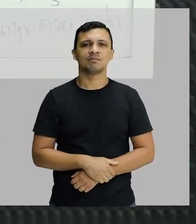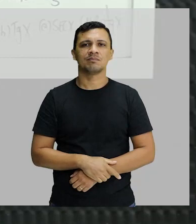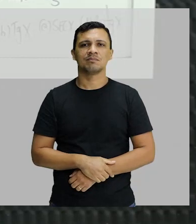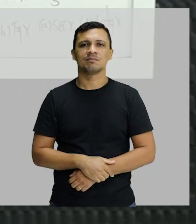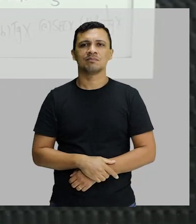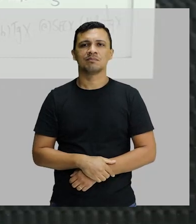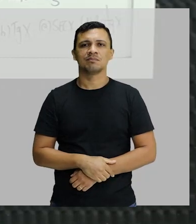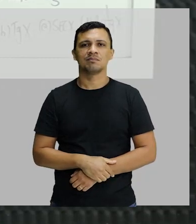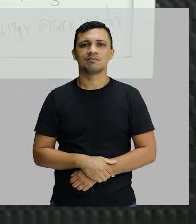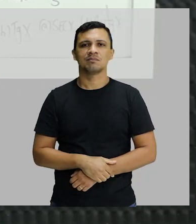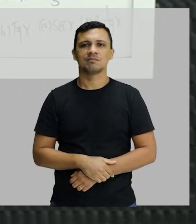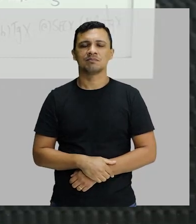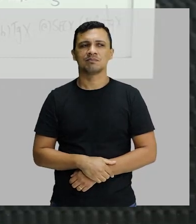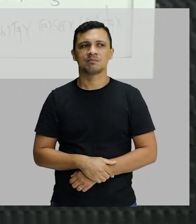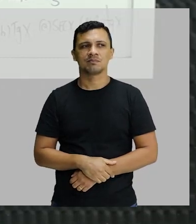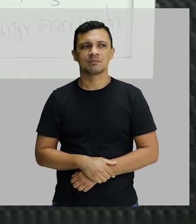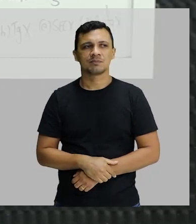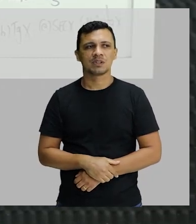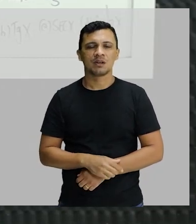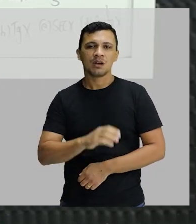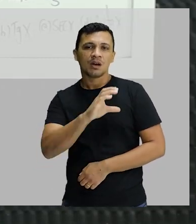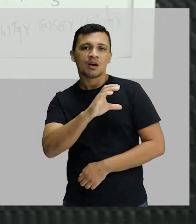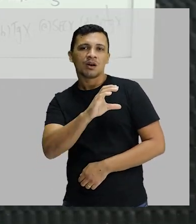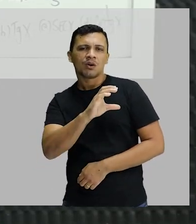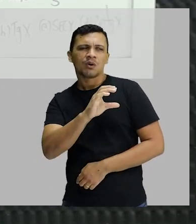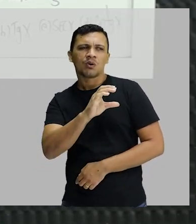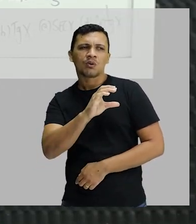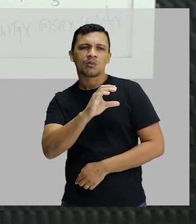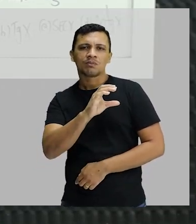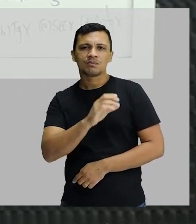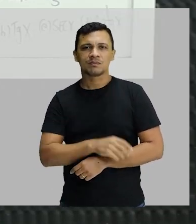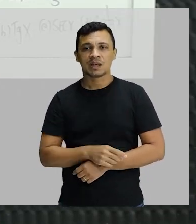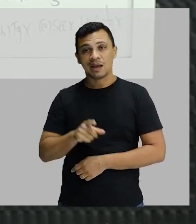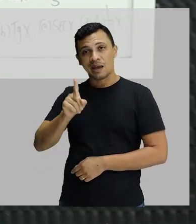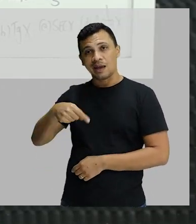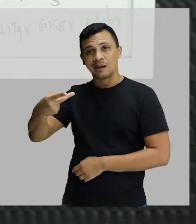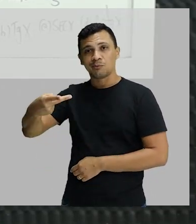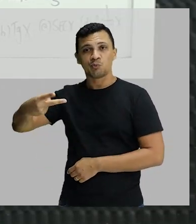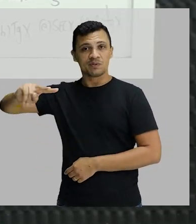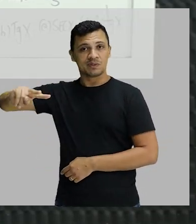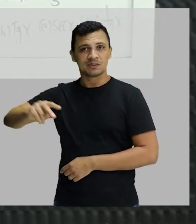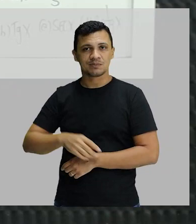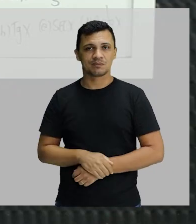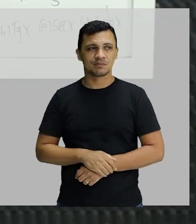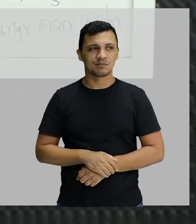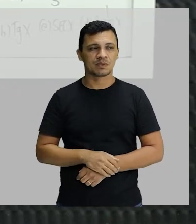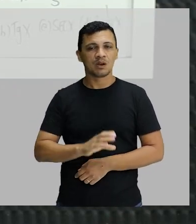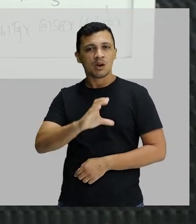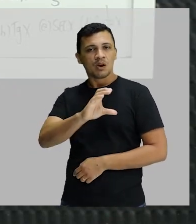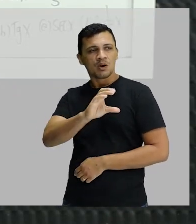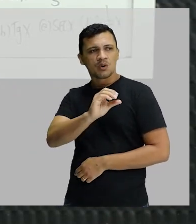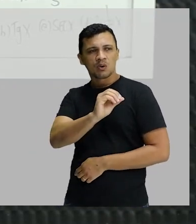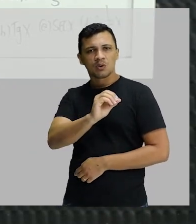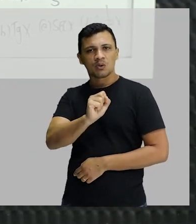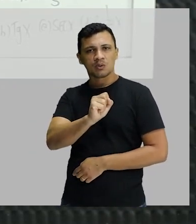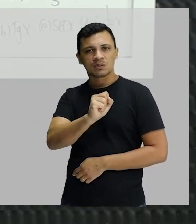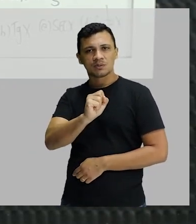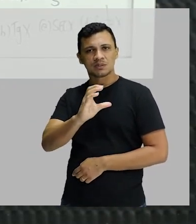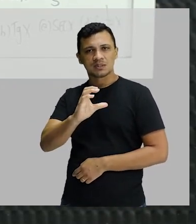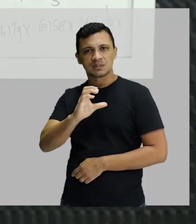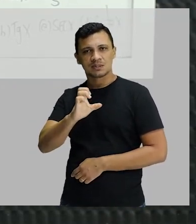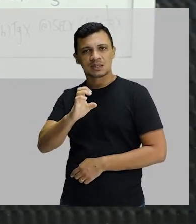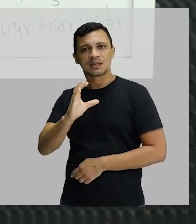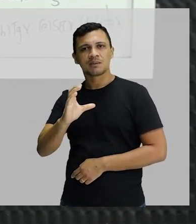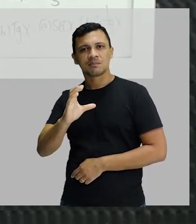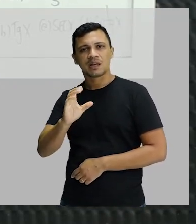Secante é 1 sobre cosseno. É a inversa da cosseno. E a cossecante é 1 sobre o